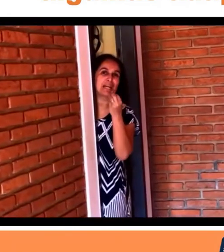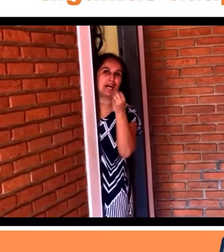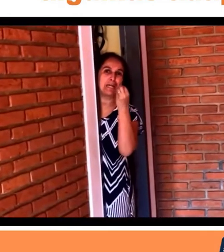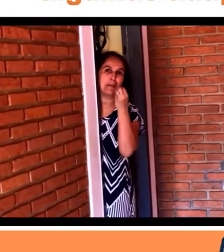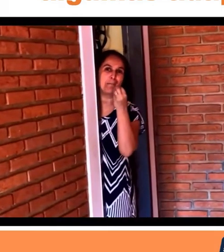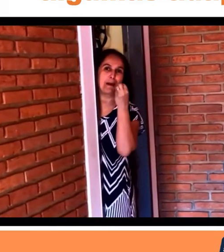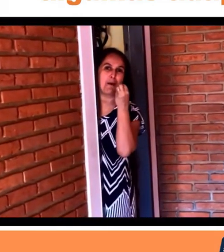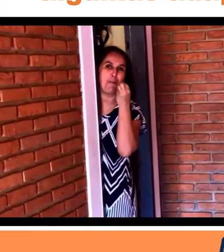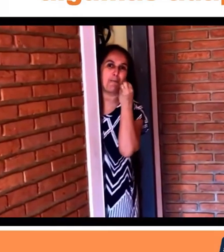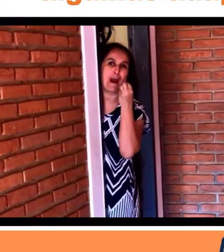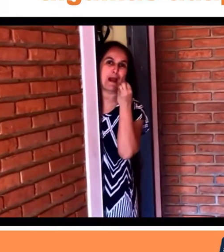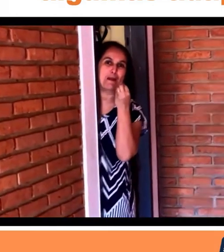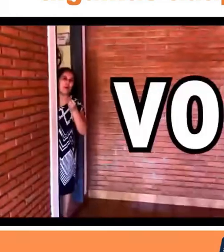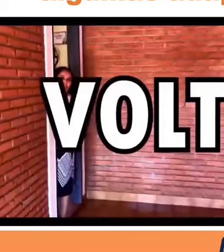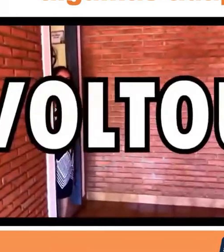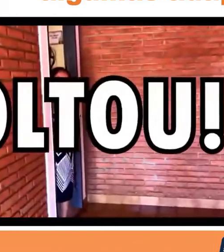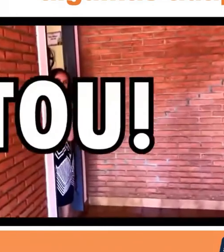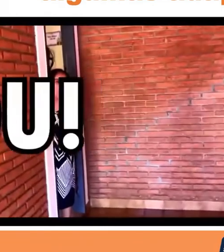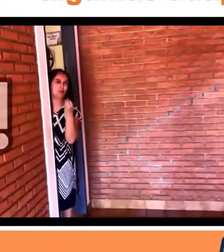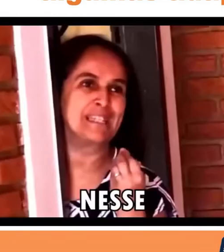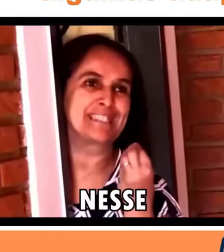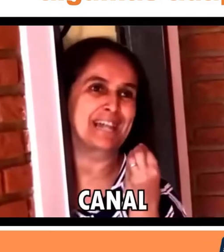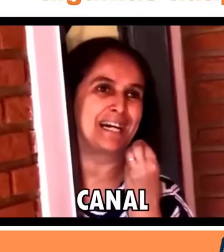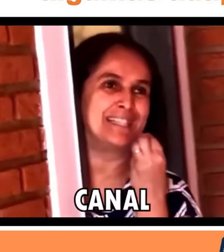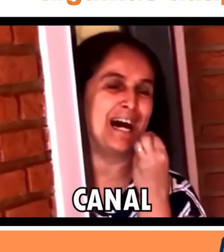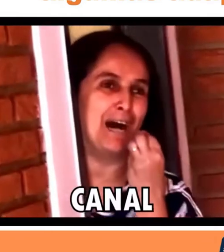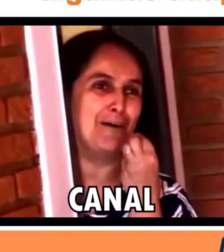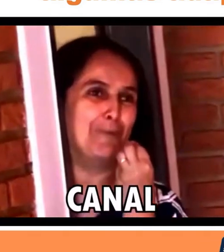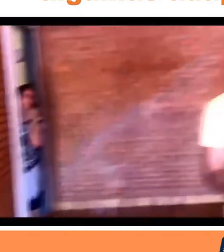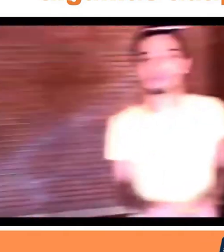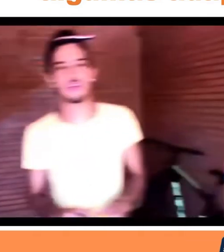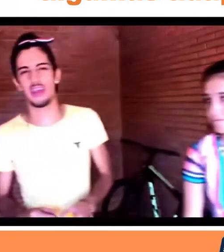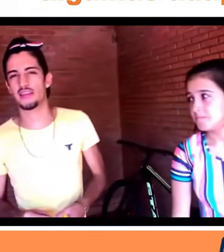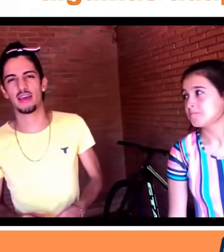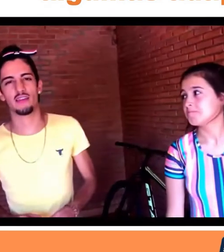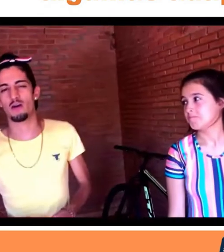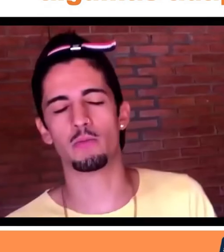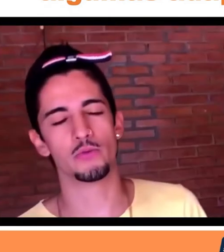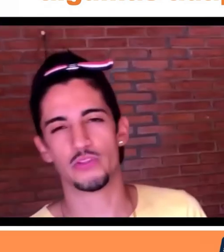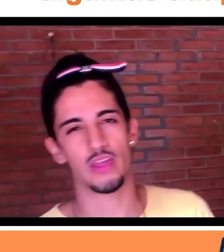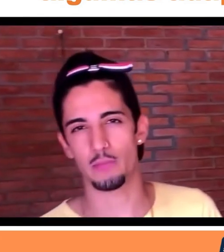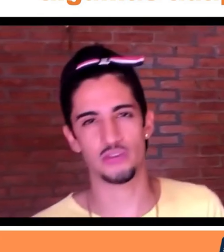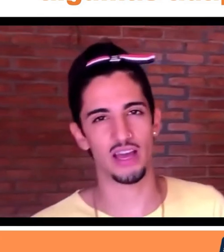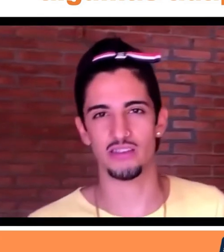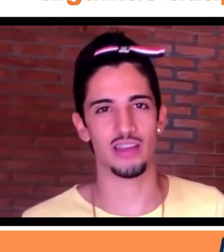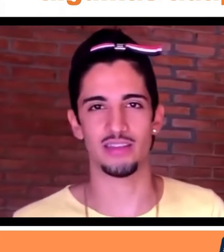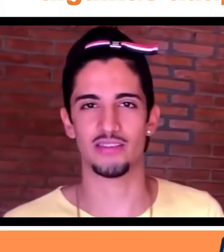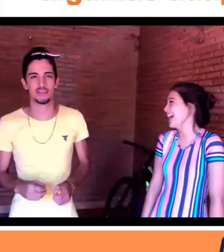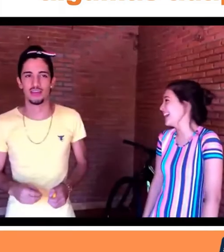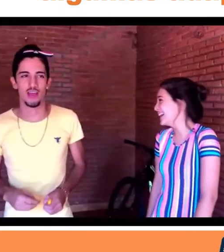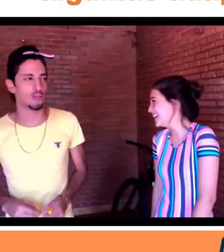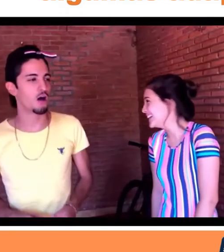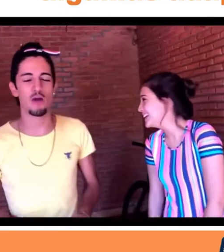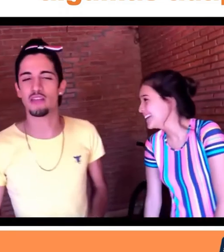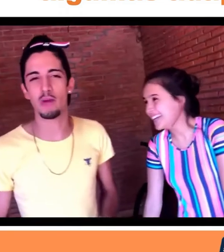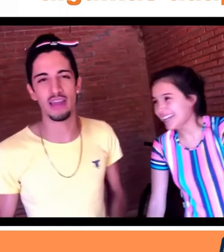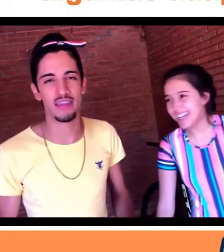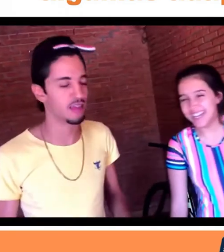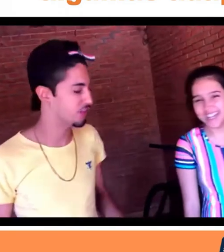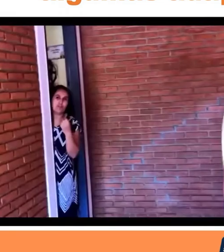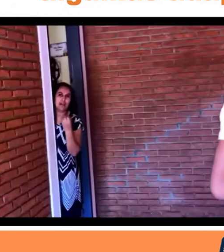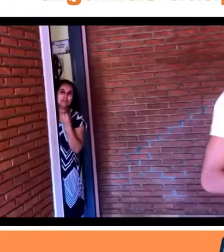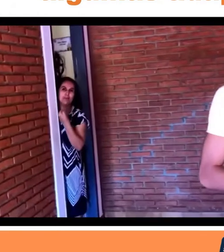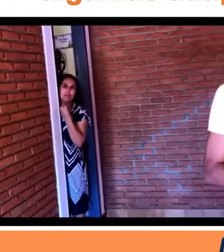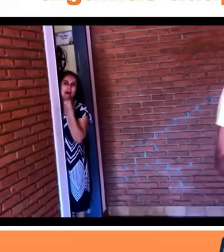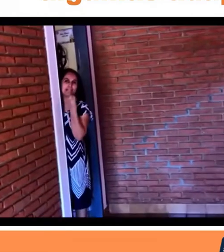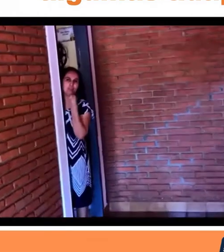a saga ímpar ou par voltou desse canal. Ela persegue esse canal há muito tempo. Não aguento